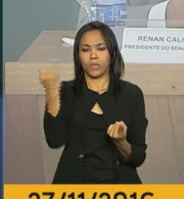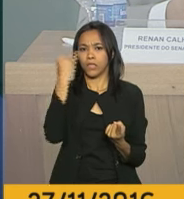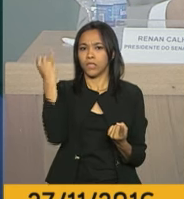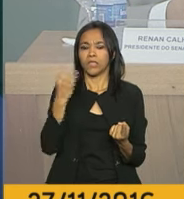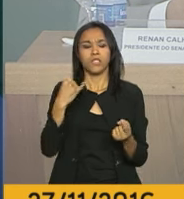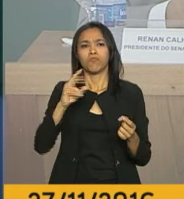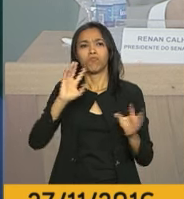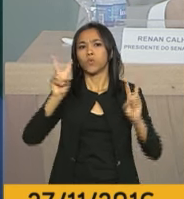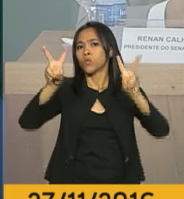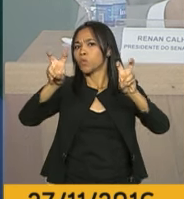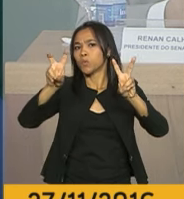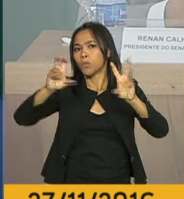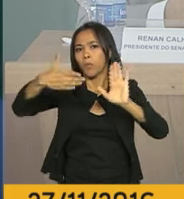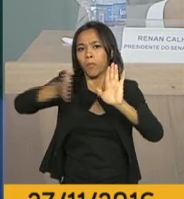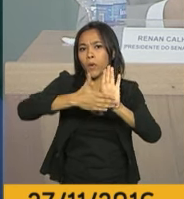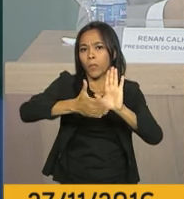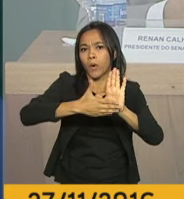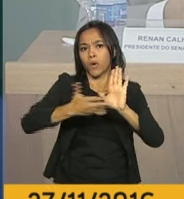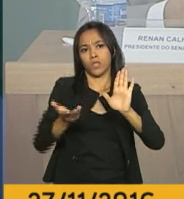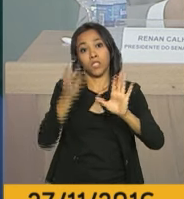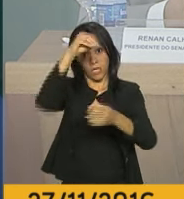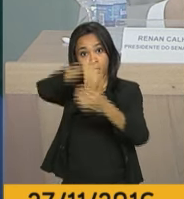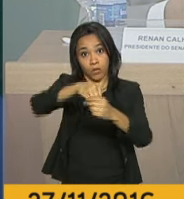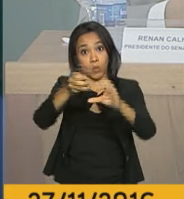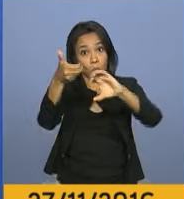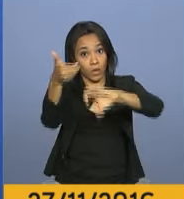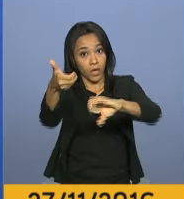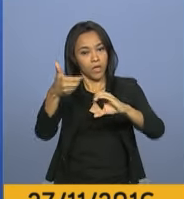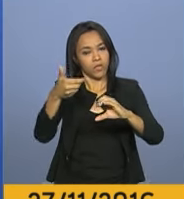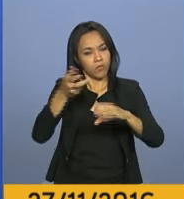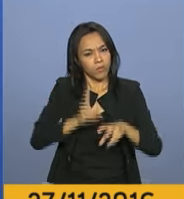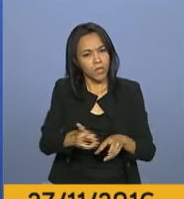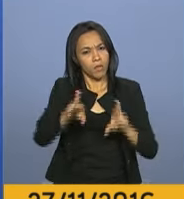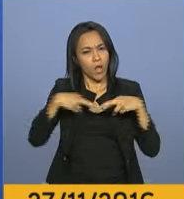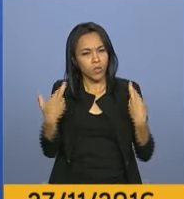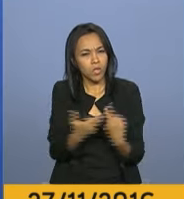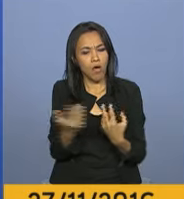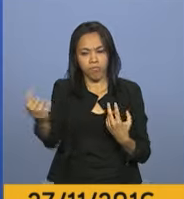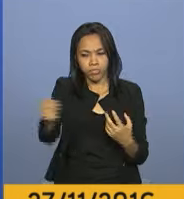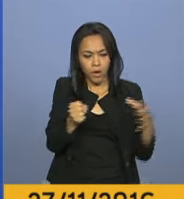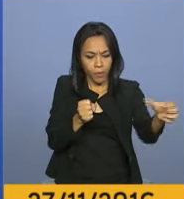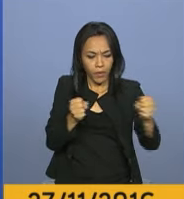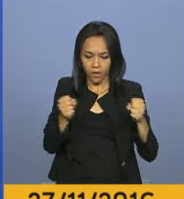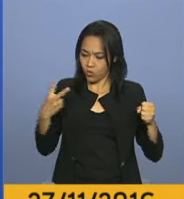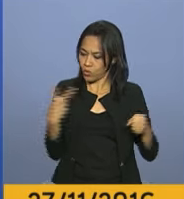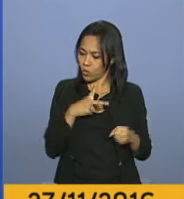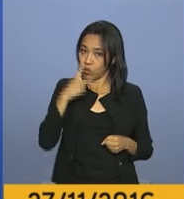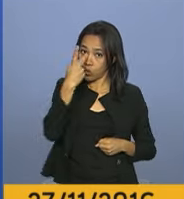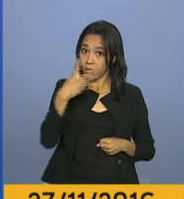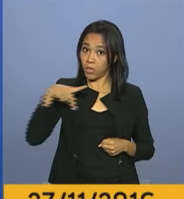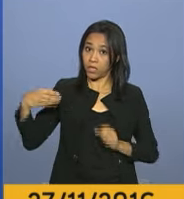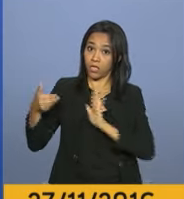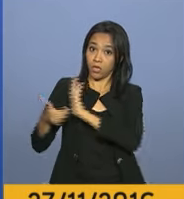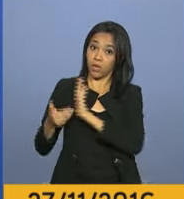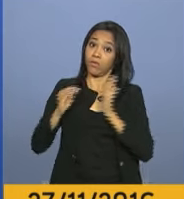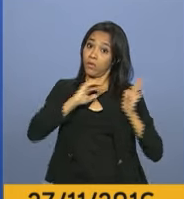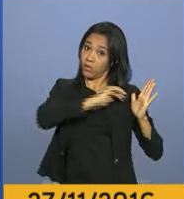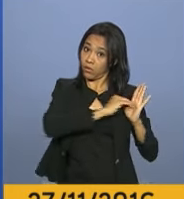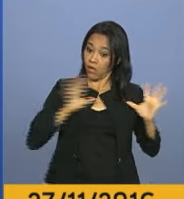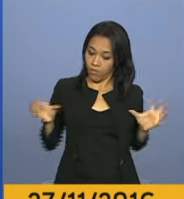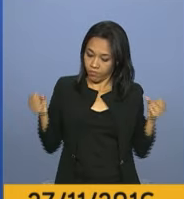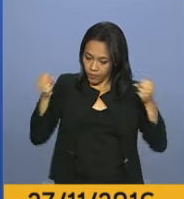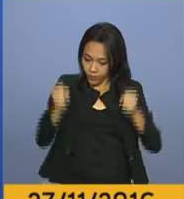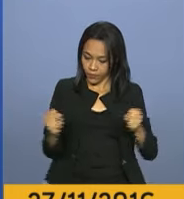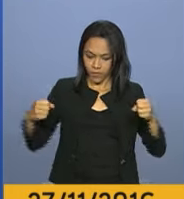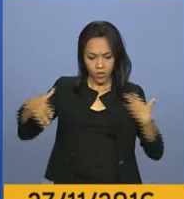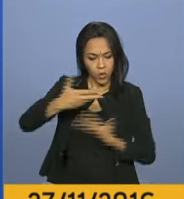às propostas que estão no Congresso Nacional, sentam-me ao meu lado o presidente Renan e o presidente Rodrigo Maia. Então, essa